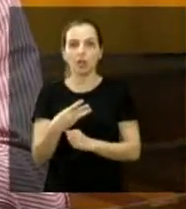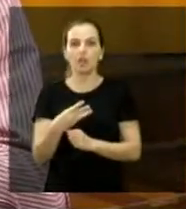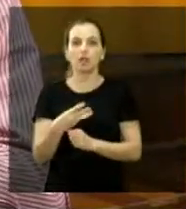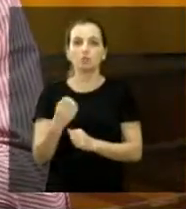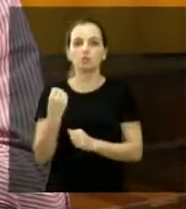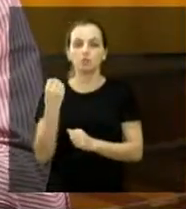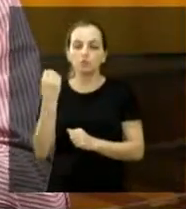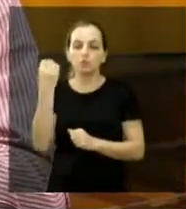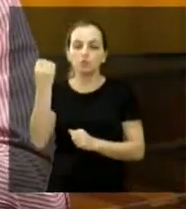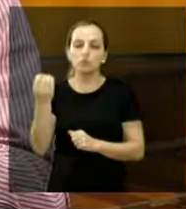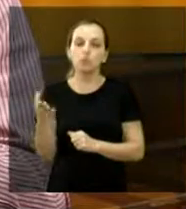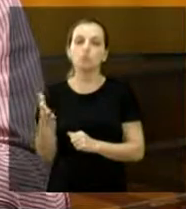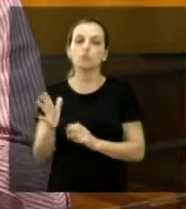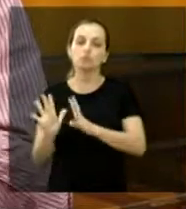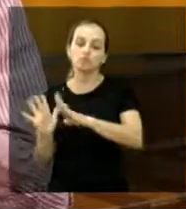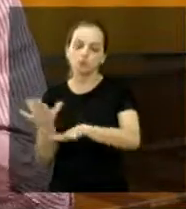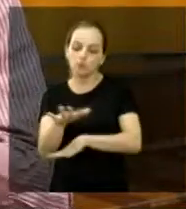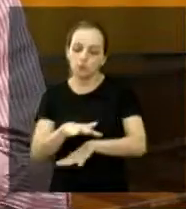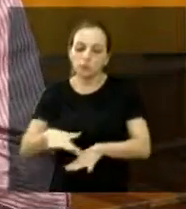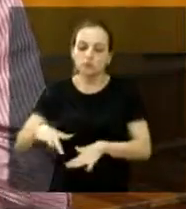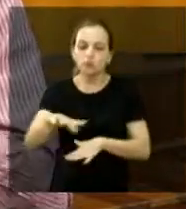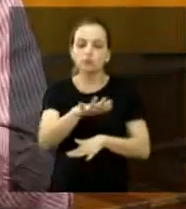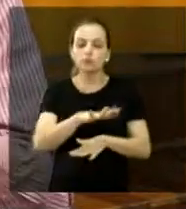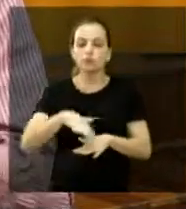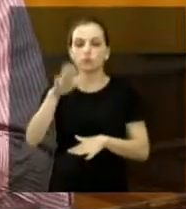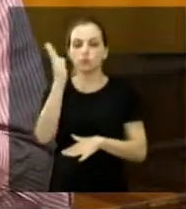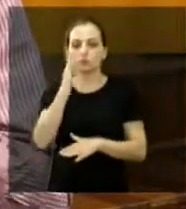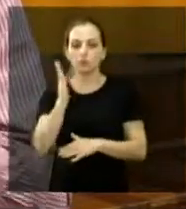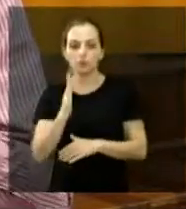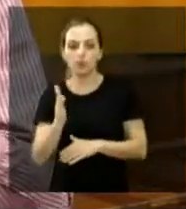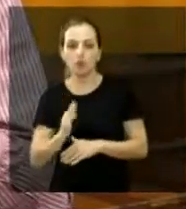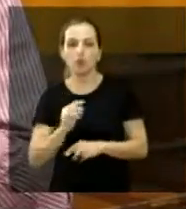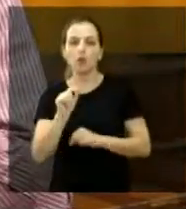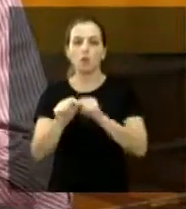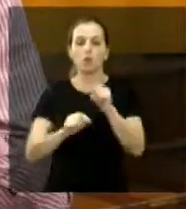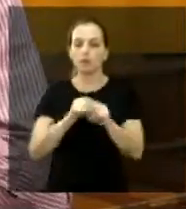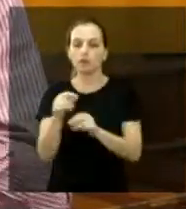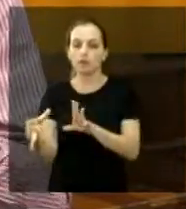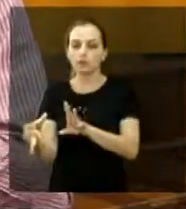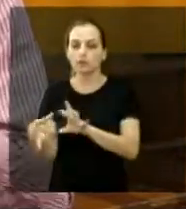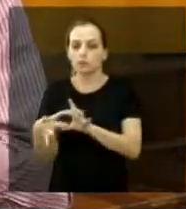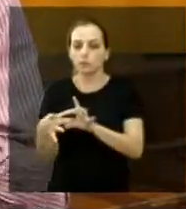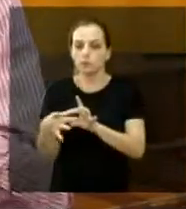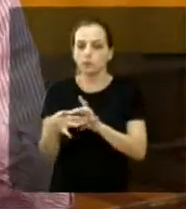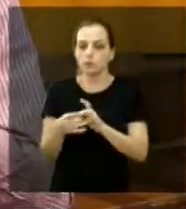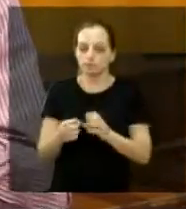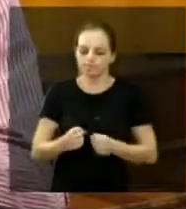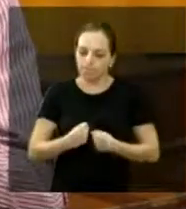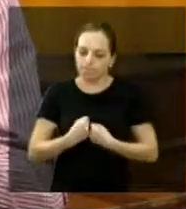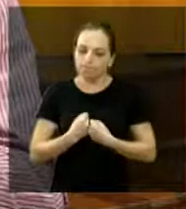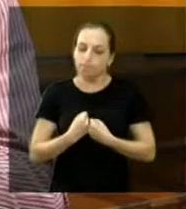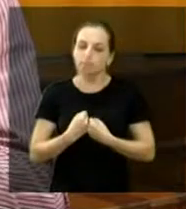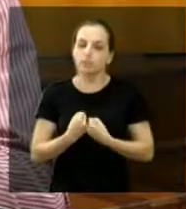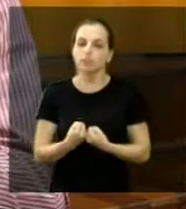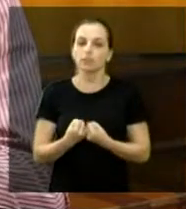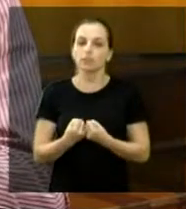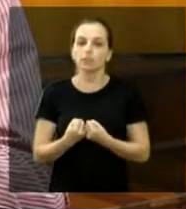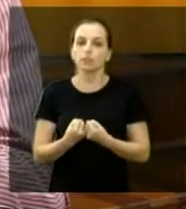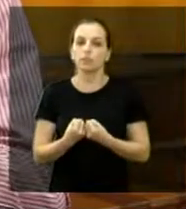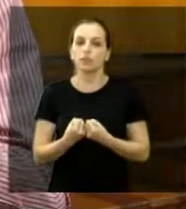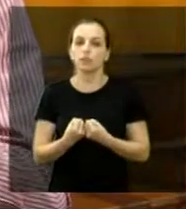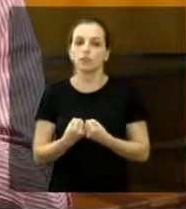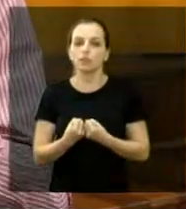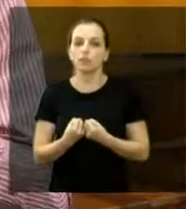todo. E com isso, né, foi se estabelecendo essa ligação muito forte, esse elo fantástico